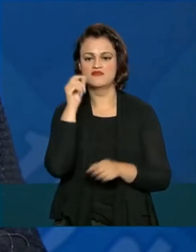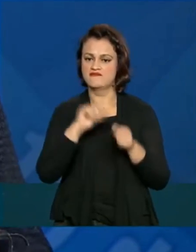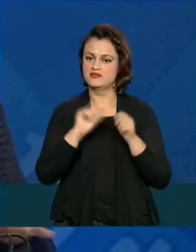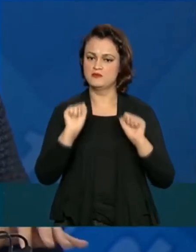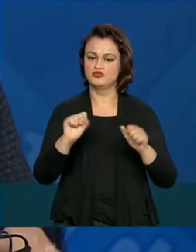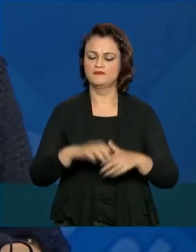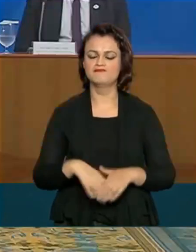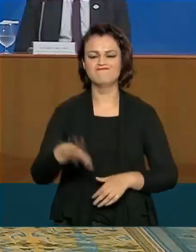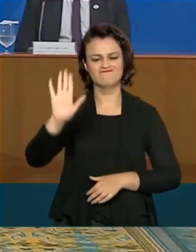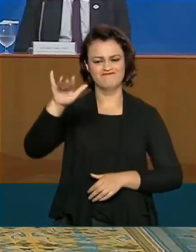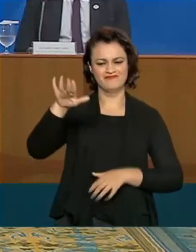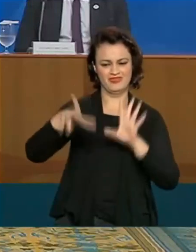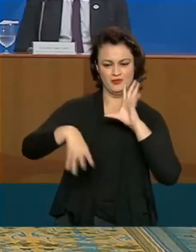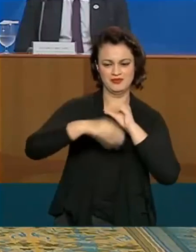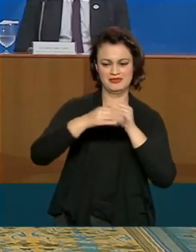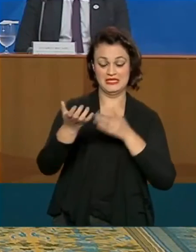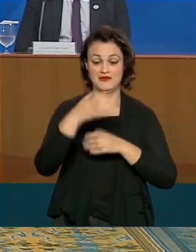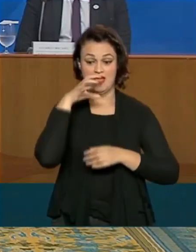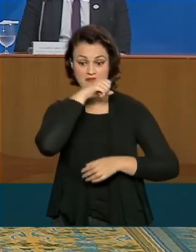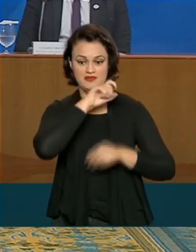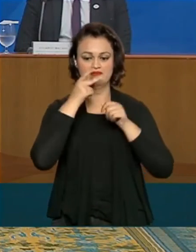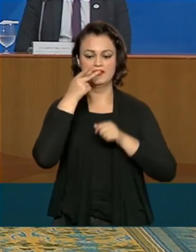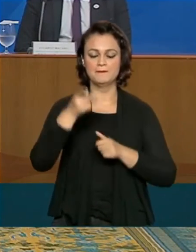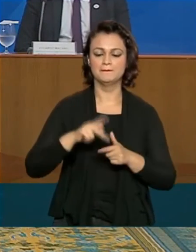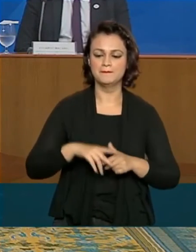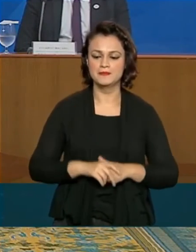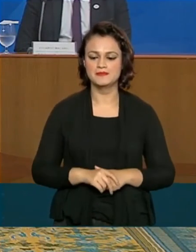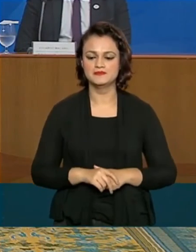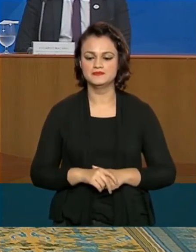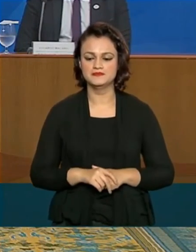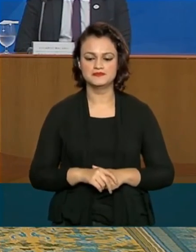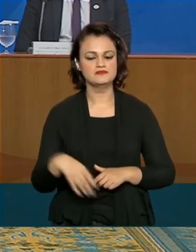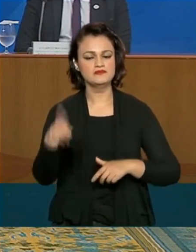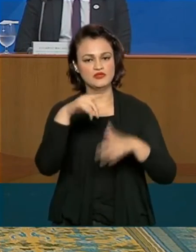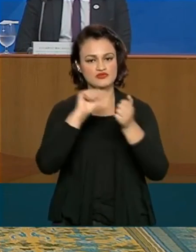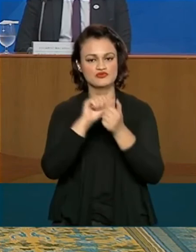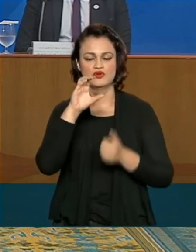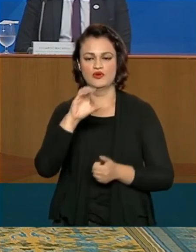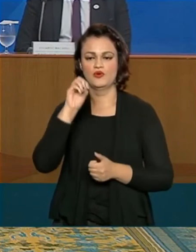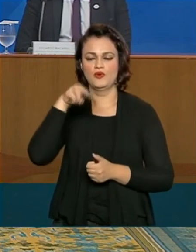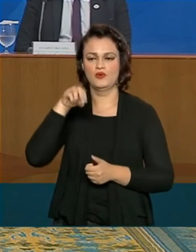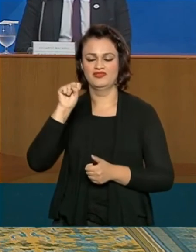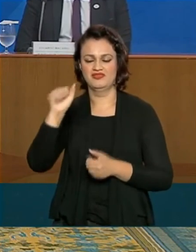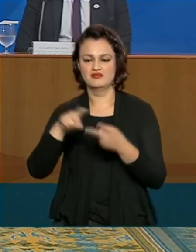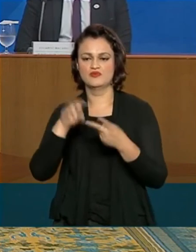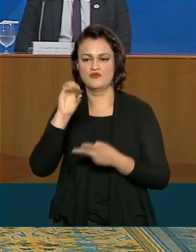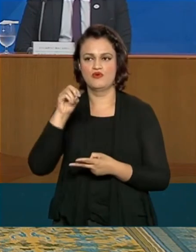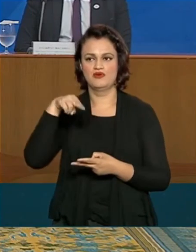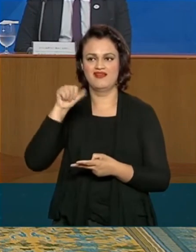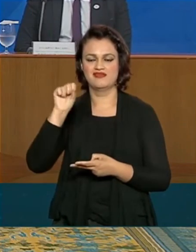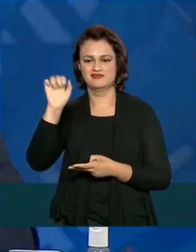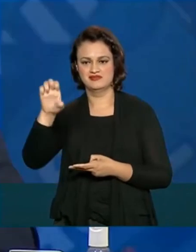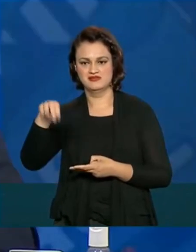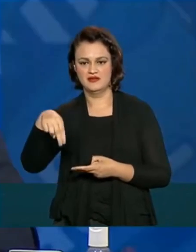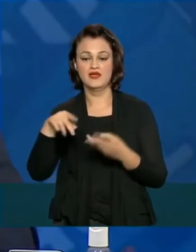Só complementando, e bem rapidamente, nós, juntamente com o CONAS e o CONASEMS, a gente não